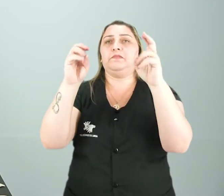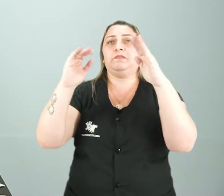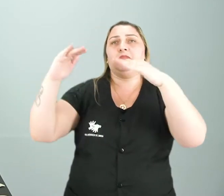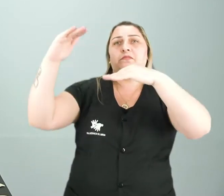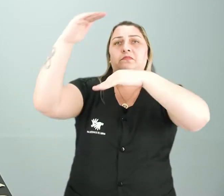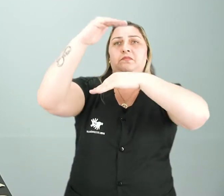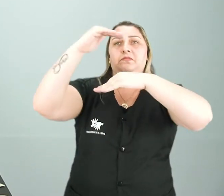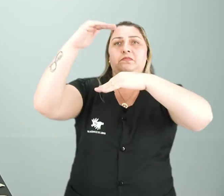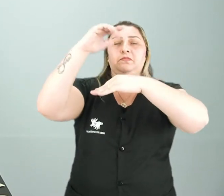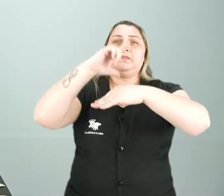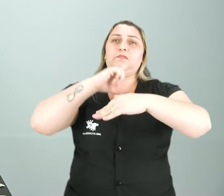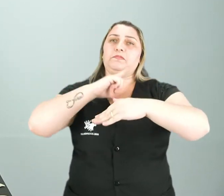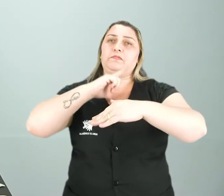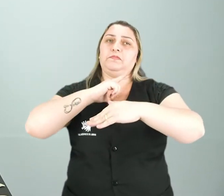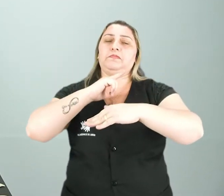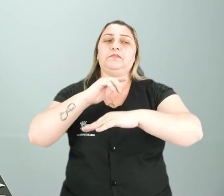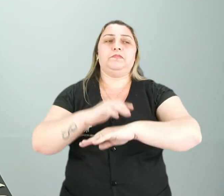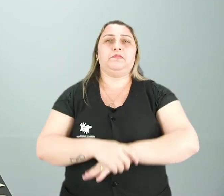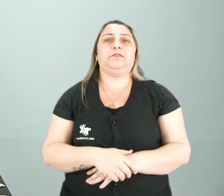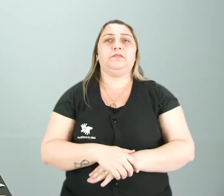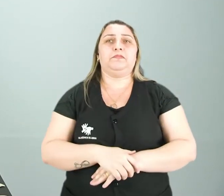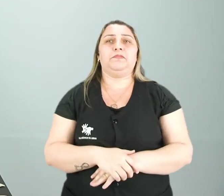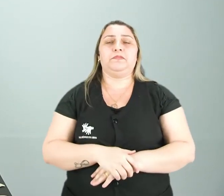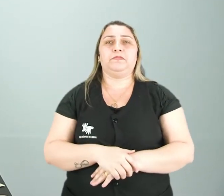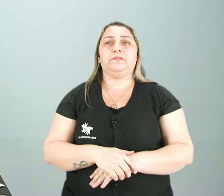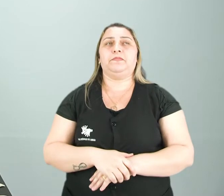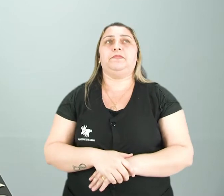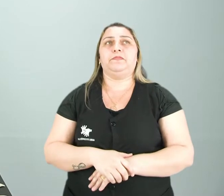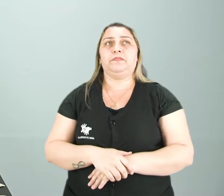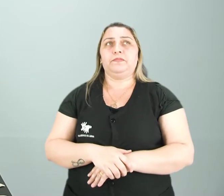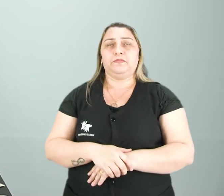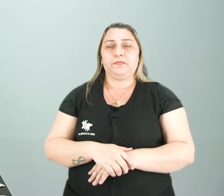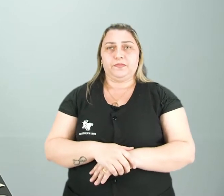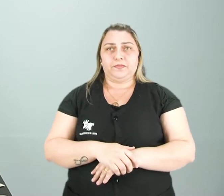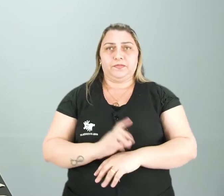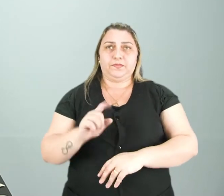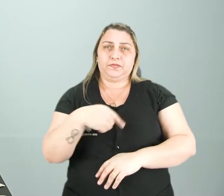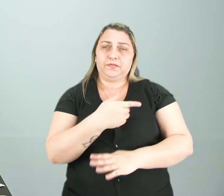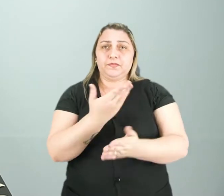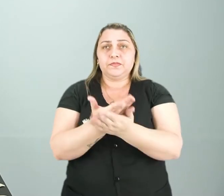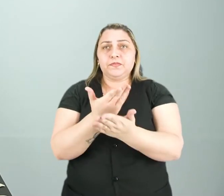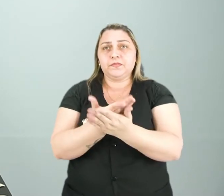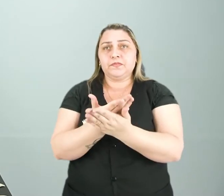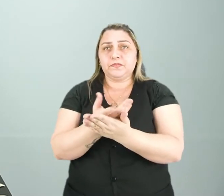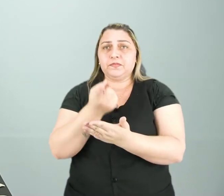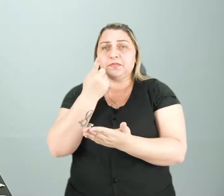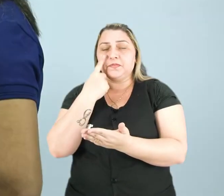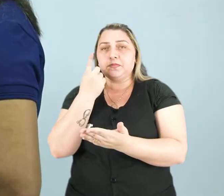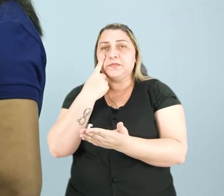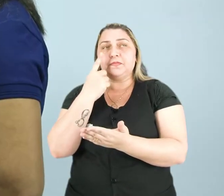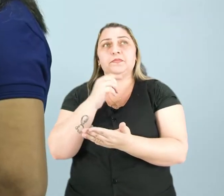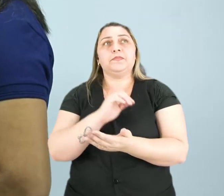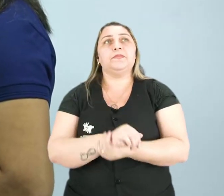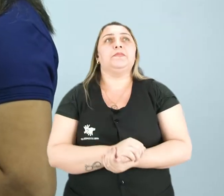cima e aí tem os demais aspectos que fizeram parte dessa nossa aula. Vamos lá.